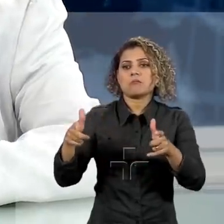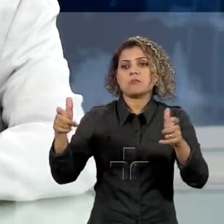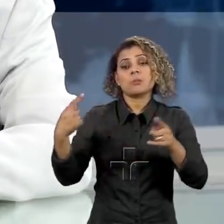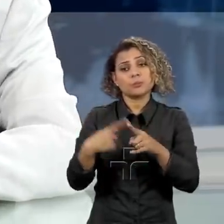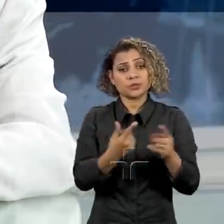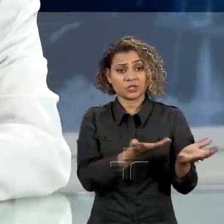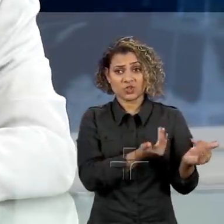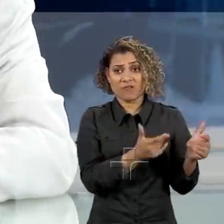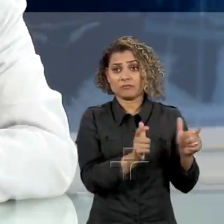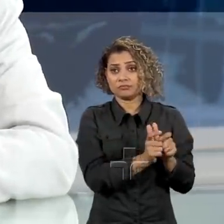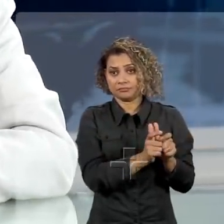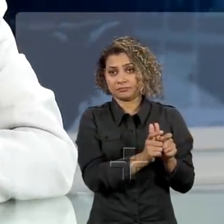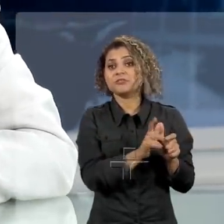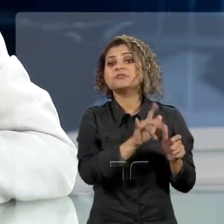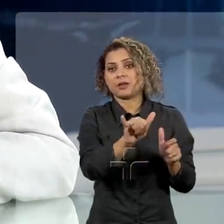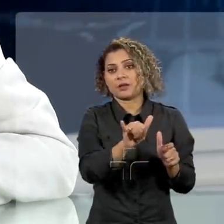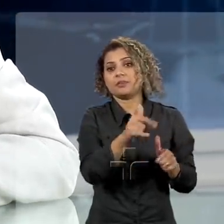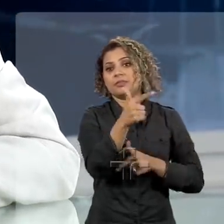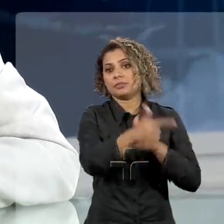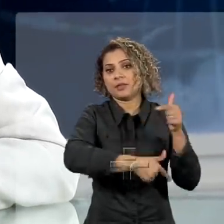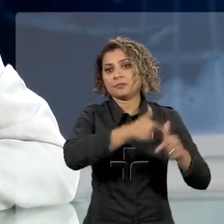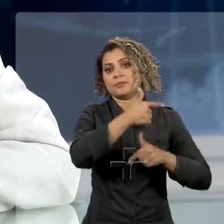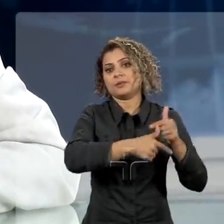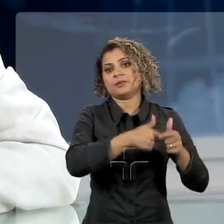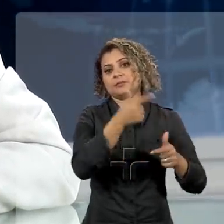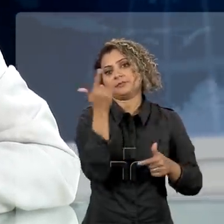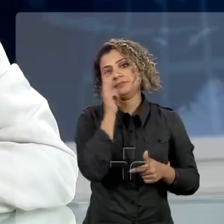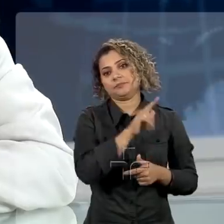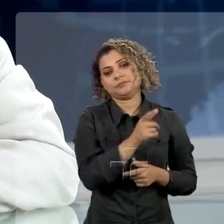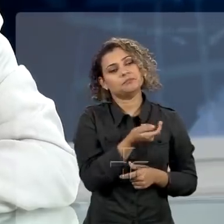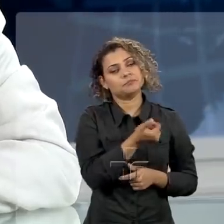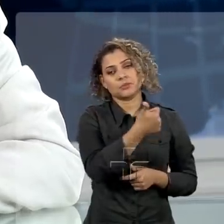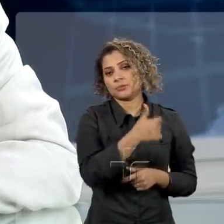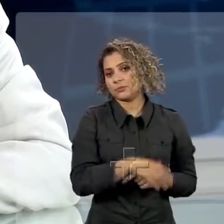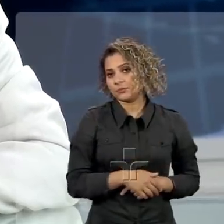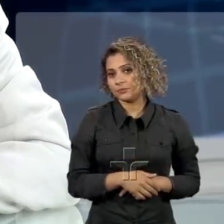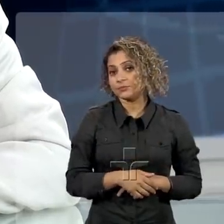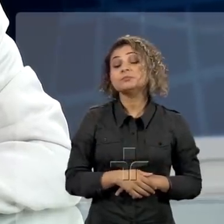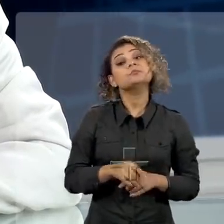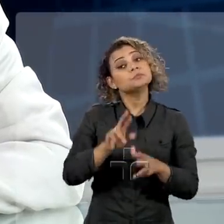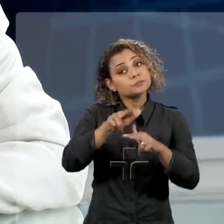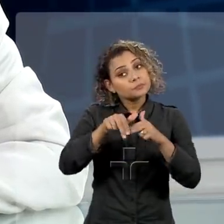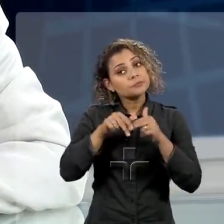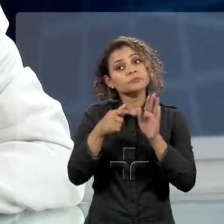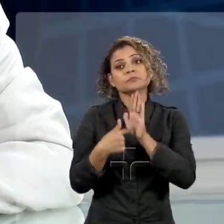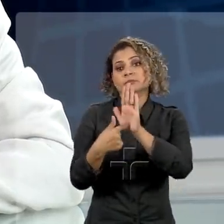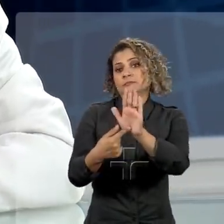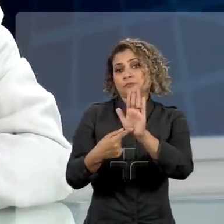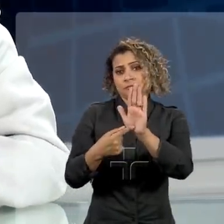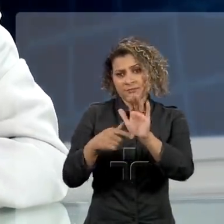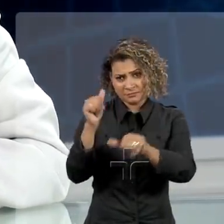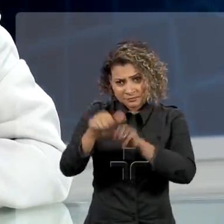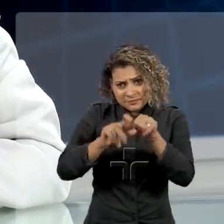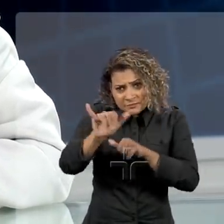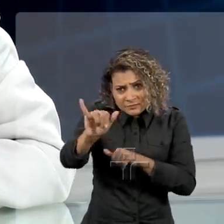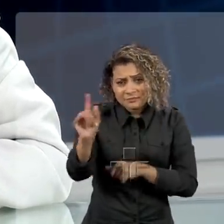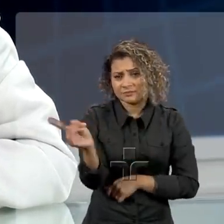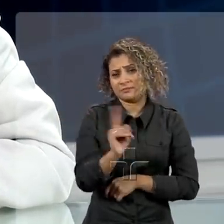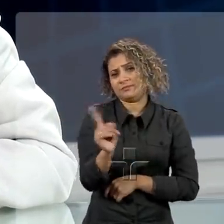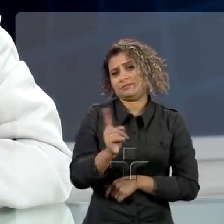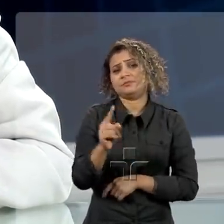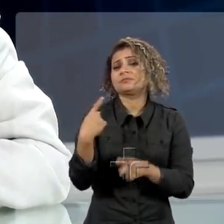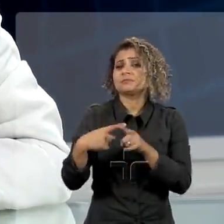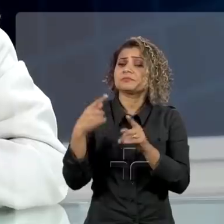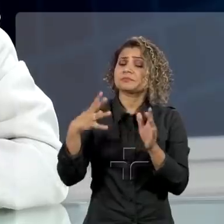de jovens menor para repor a população, certo? E não há nenhum sinal que isso vai mudar, porque isso é estrutural